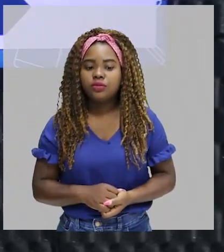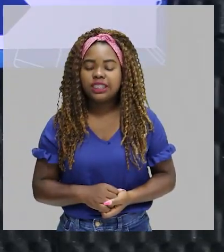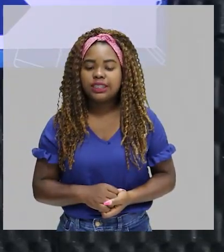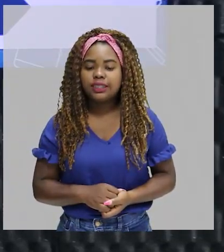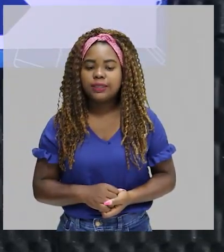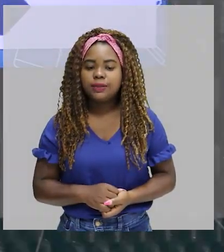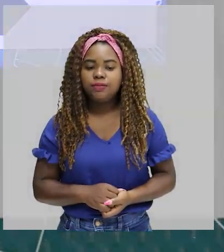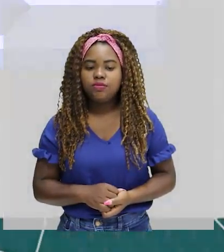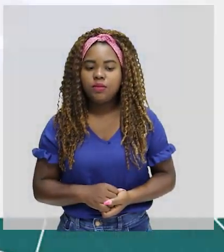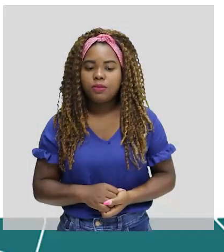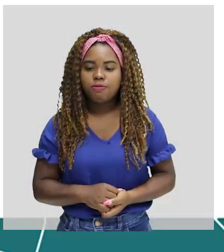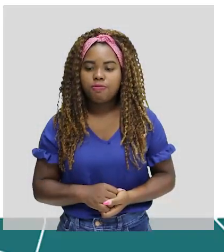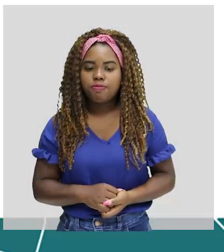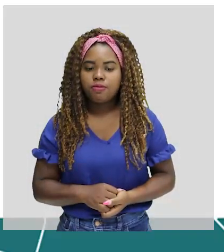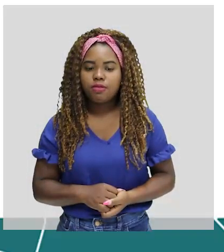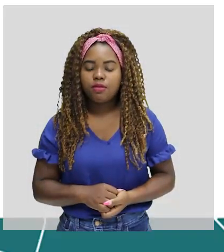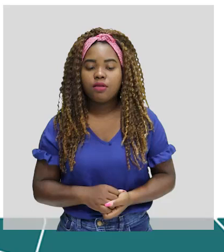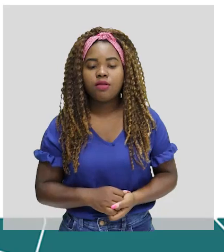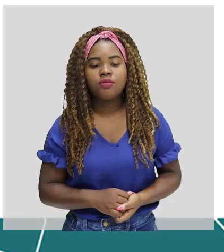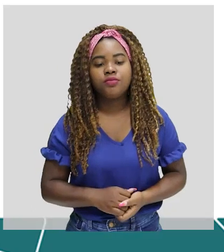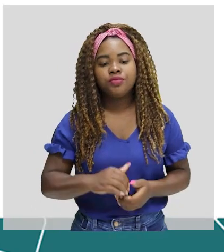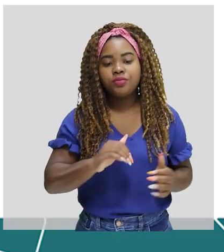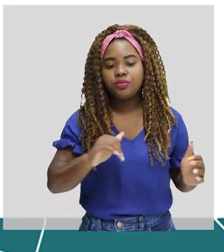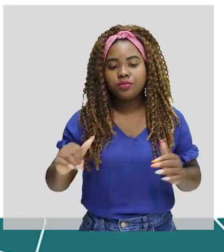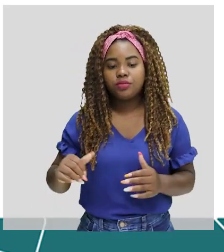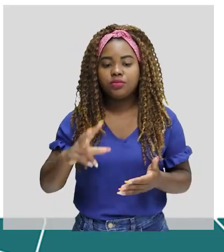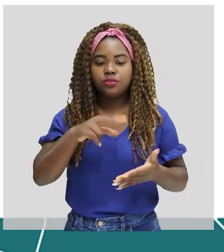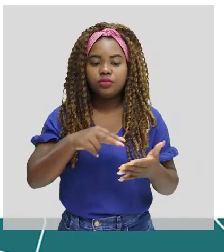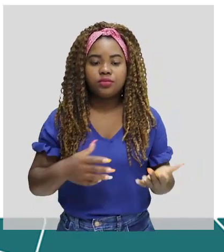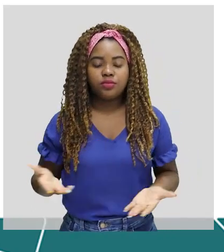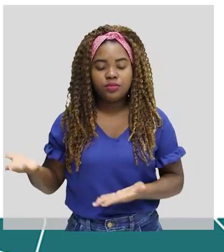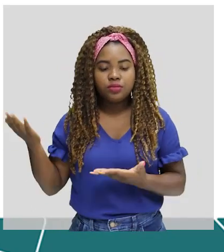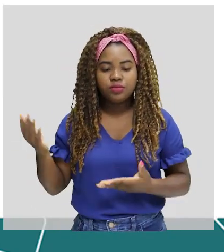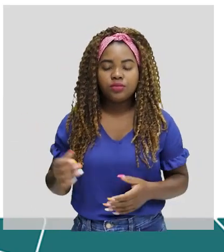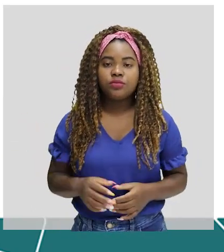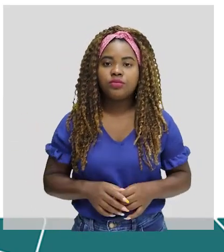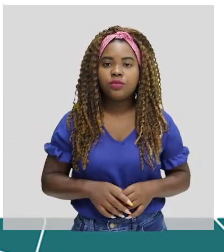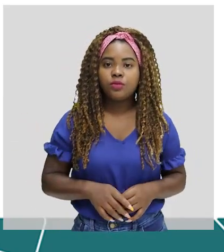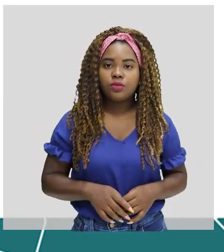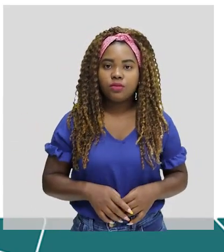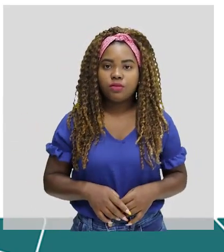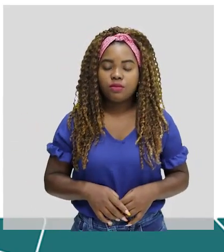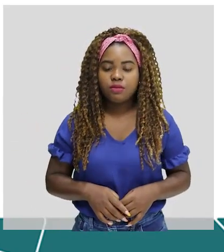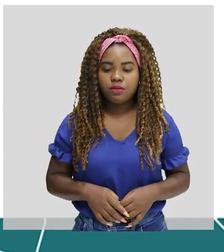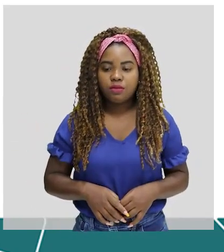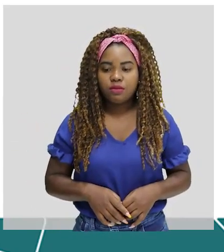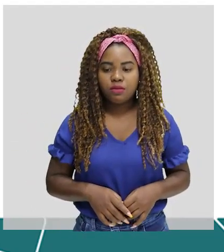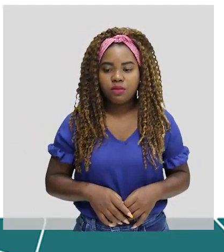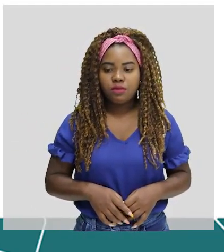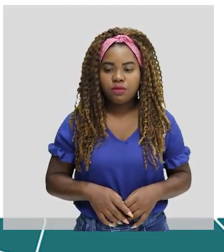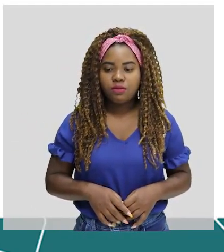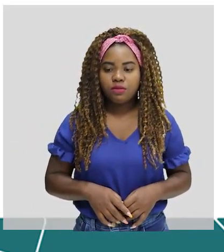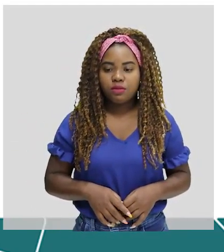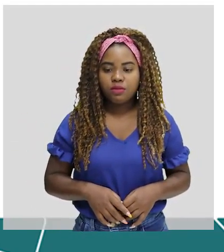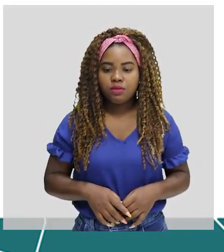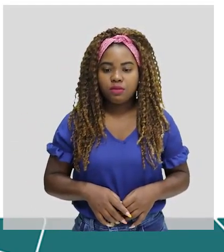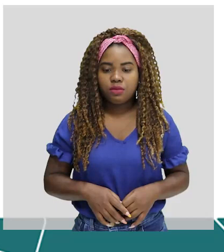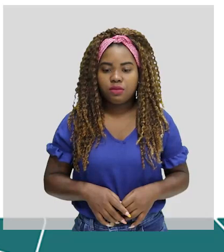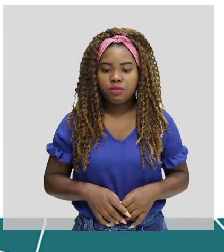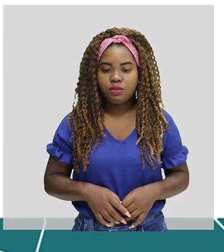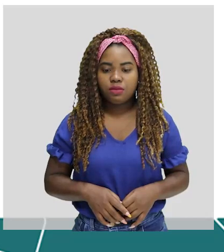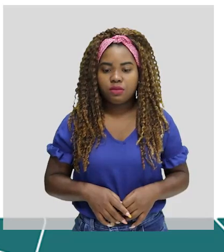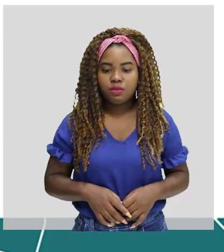falso amigo. False friends or false cognates are words in one language that are similar in form or